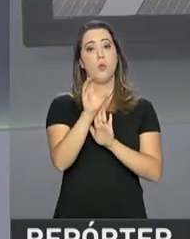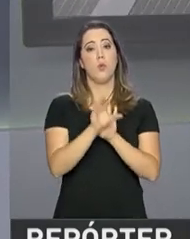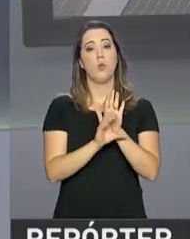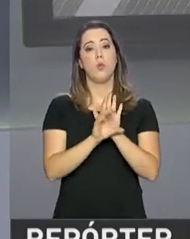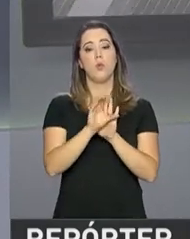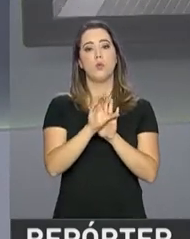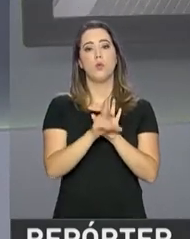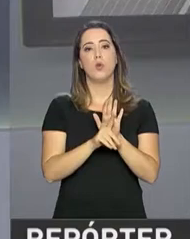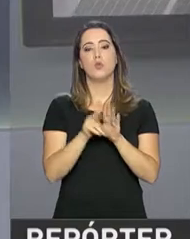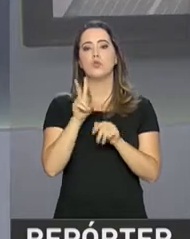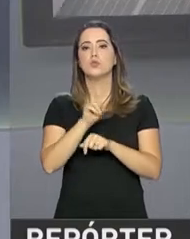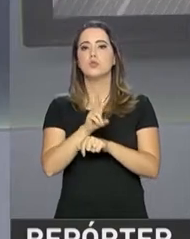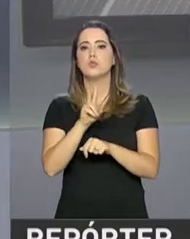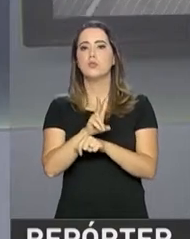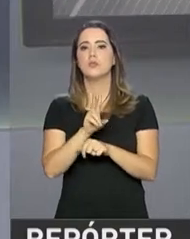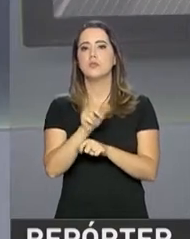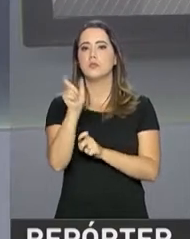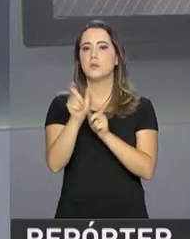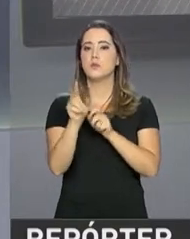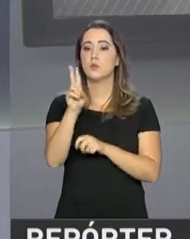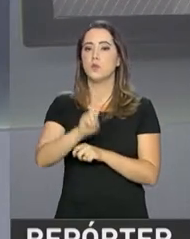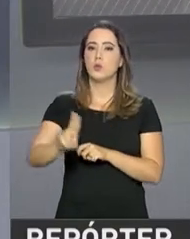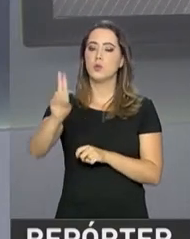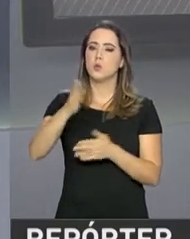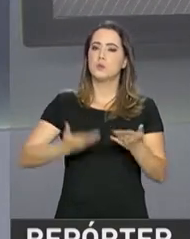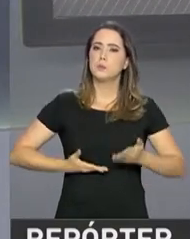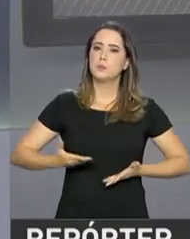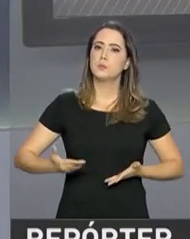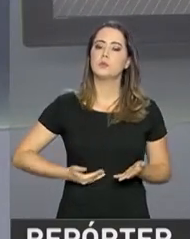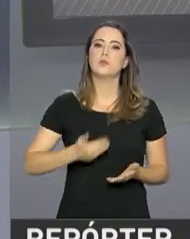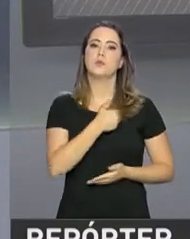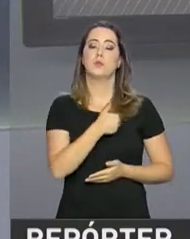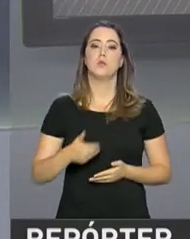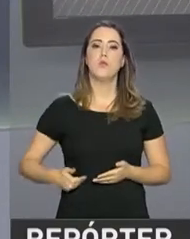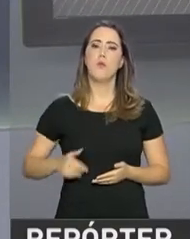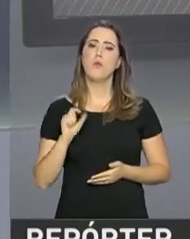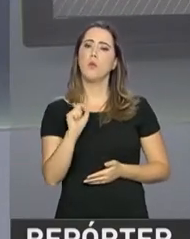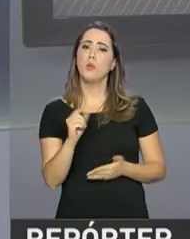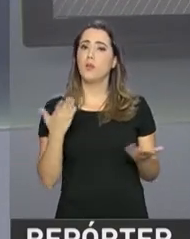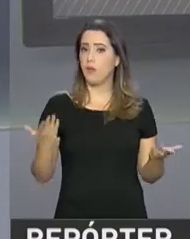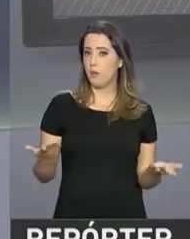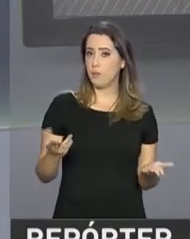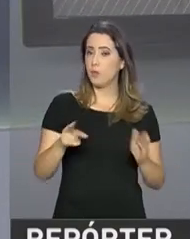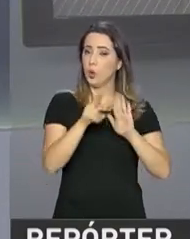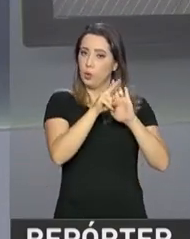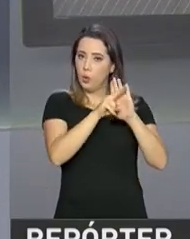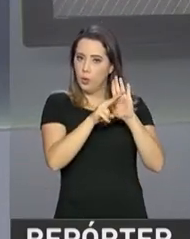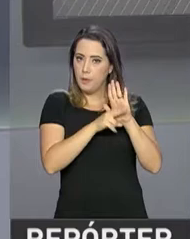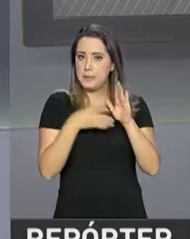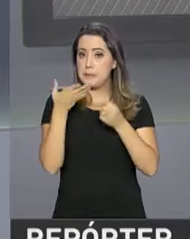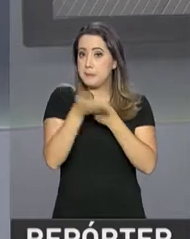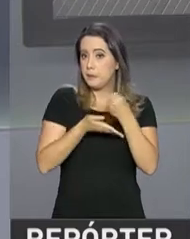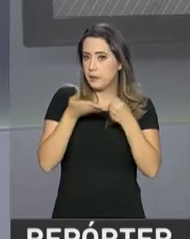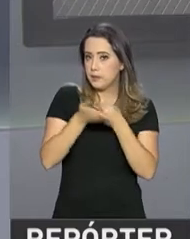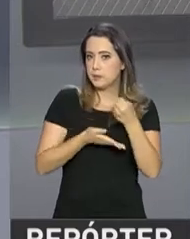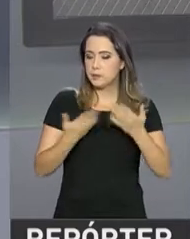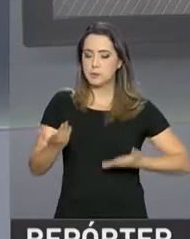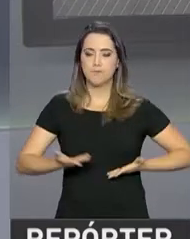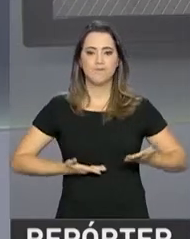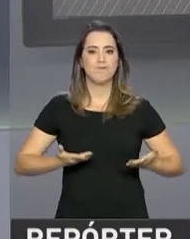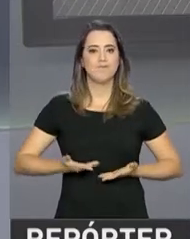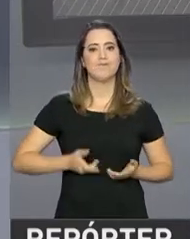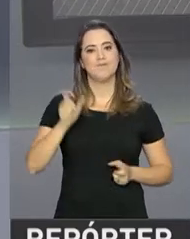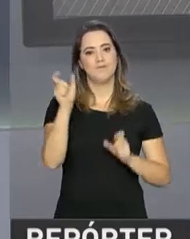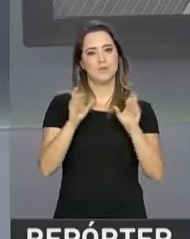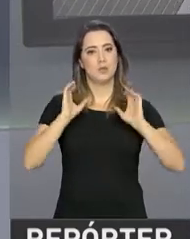dos usuários do serviço público as leis trazem normas básicas para a prestação de serviços aos cidadãos quem conta essa